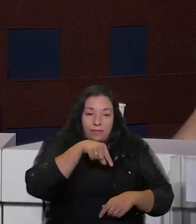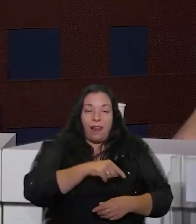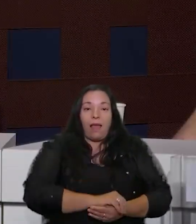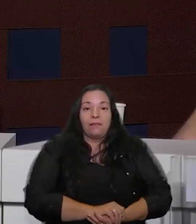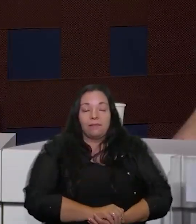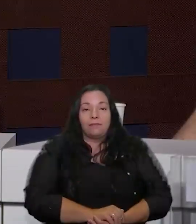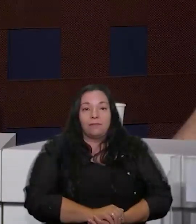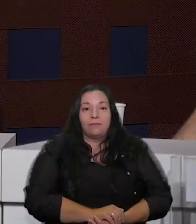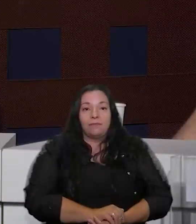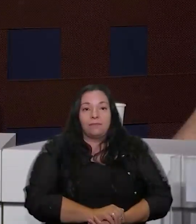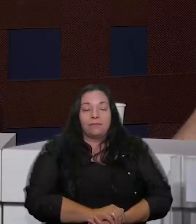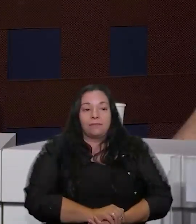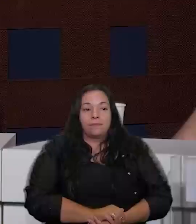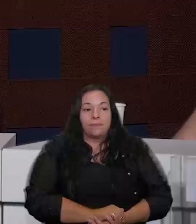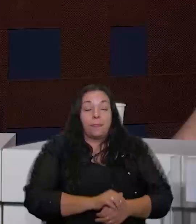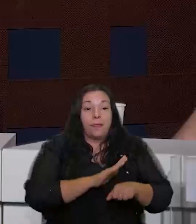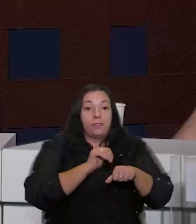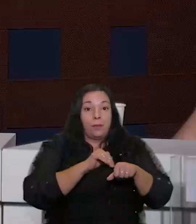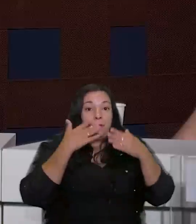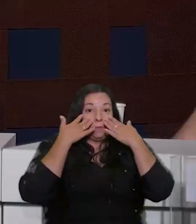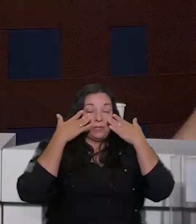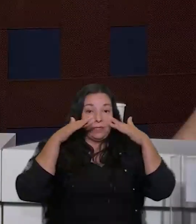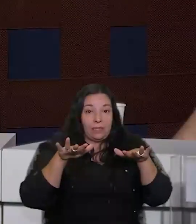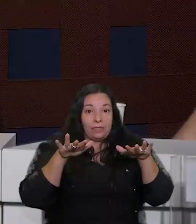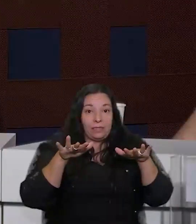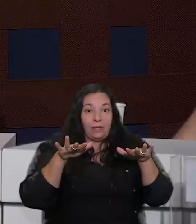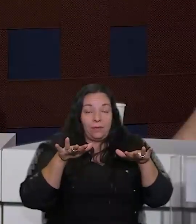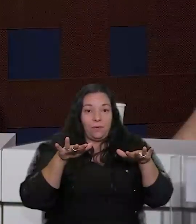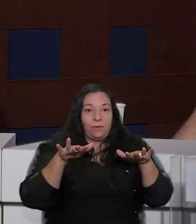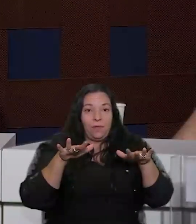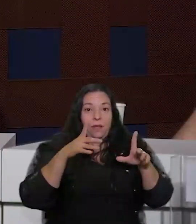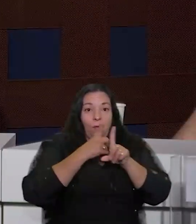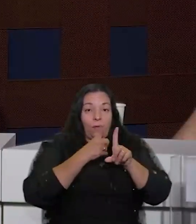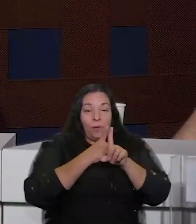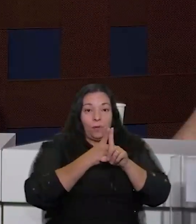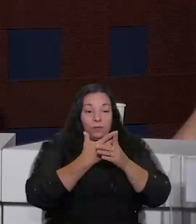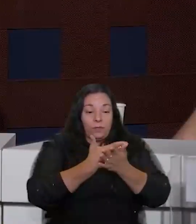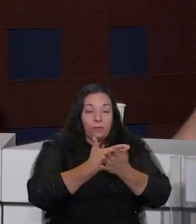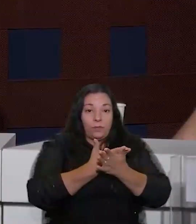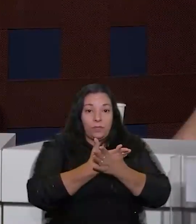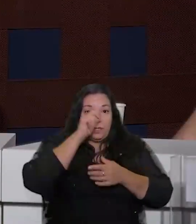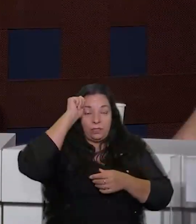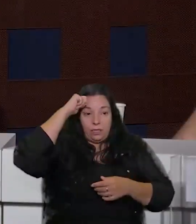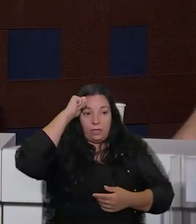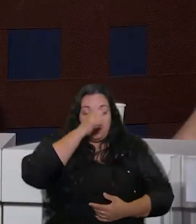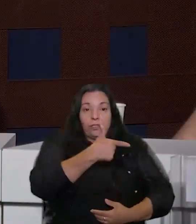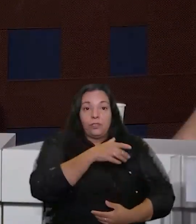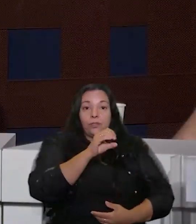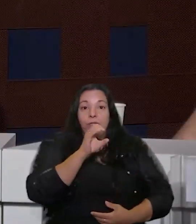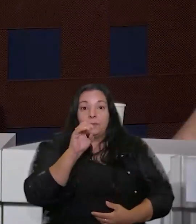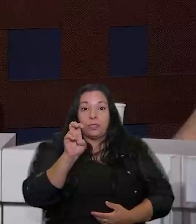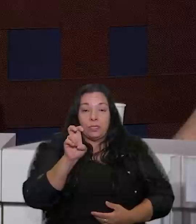eu me chamava muita atenção. Teve um encontro de estudantes negros em 2005 também, eu era